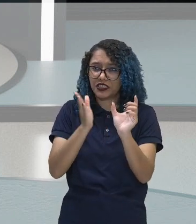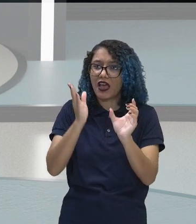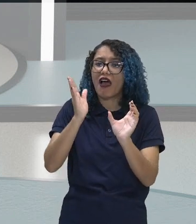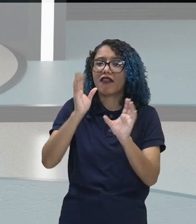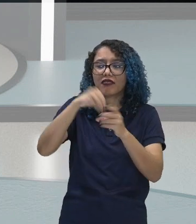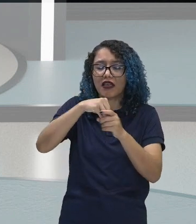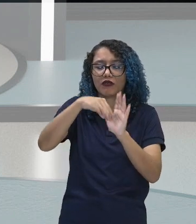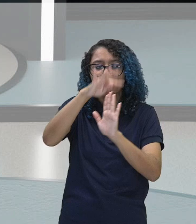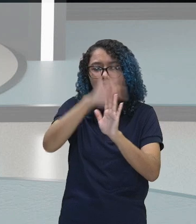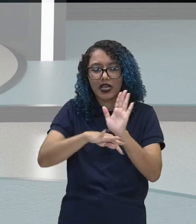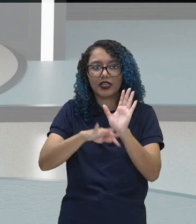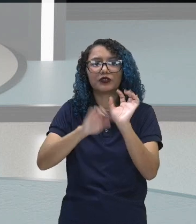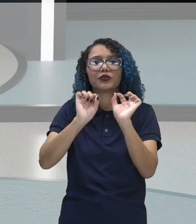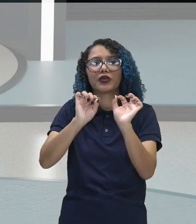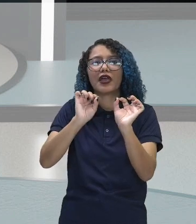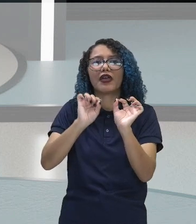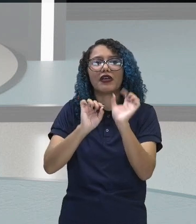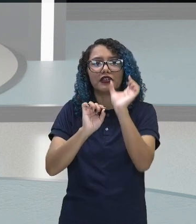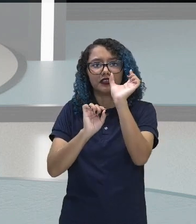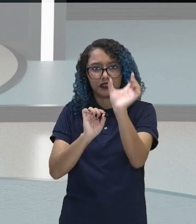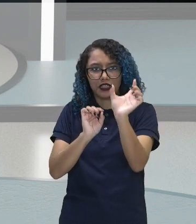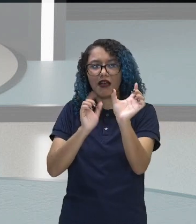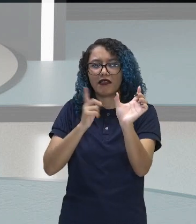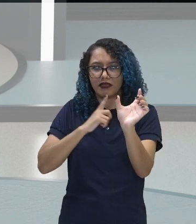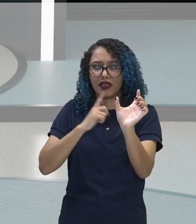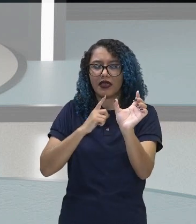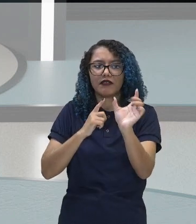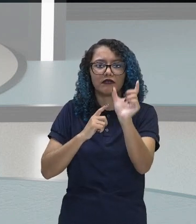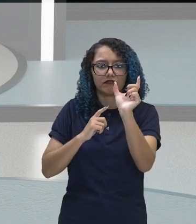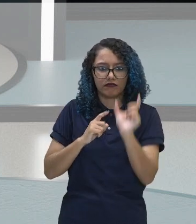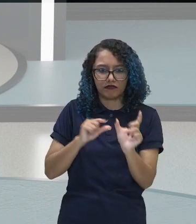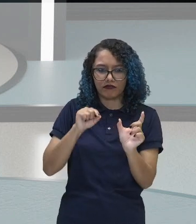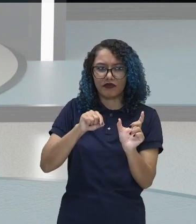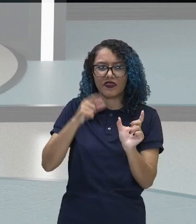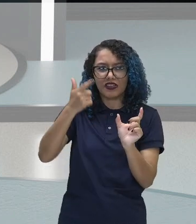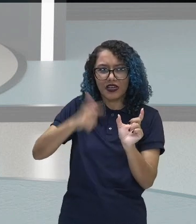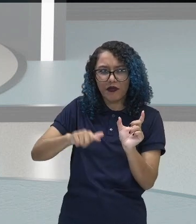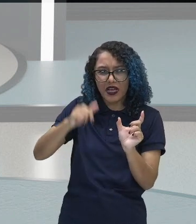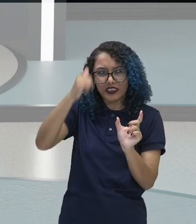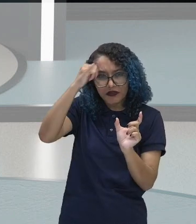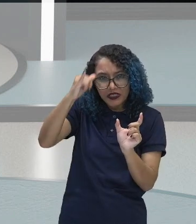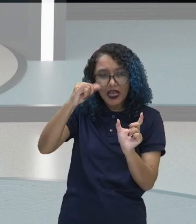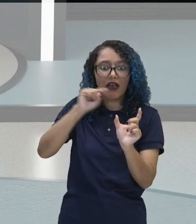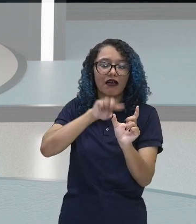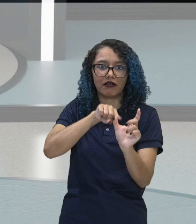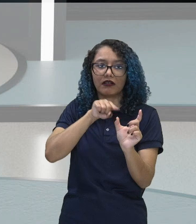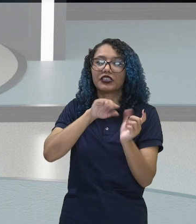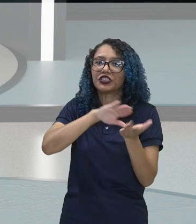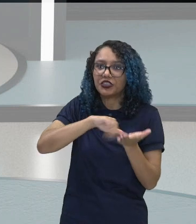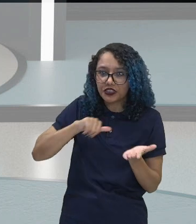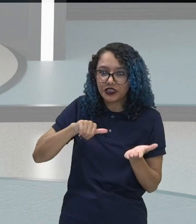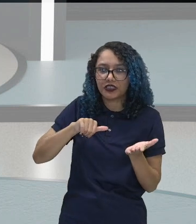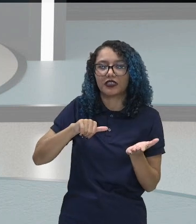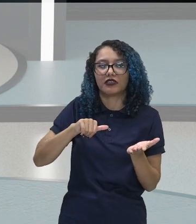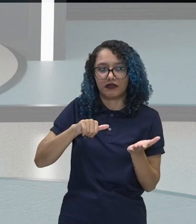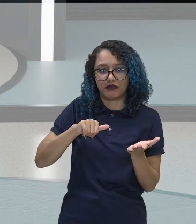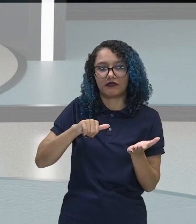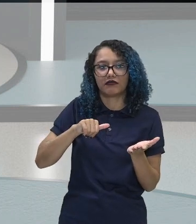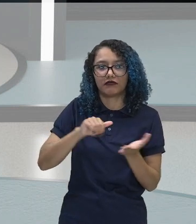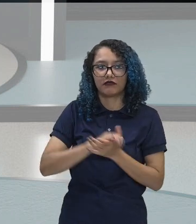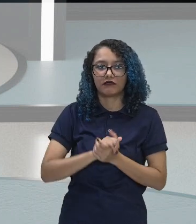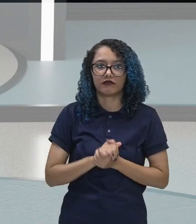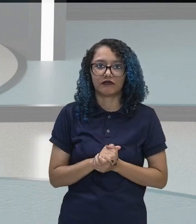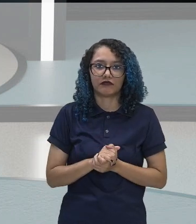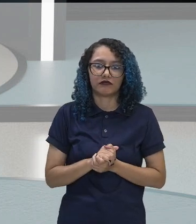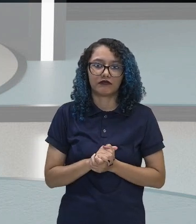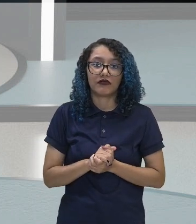certo? Enquanto a elipse vai omitir termos que são identificados